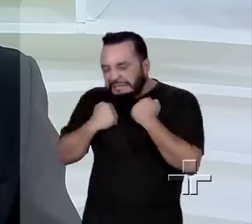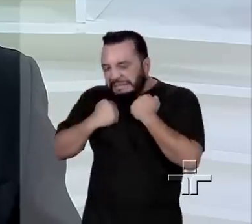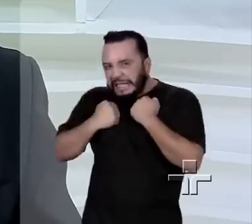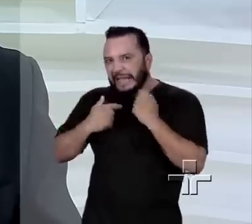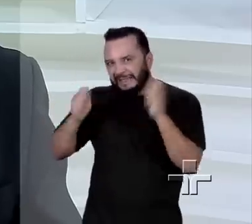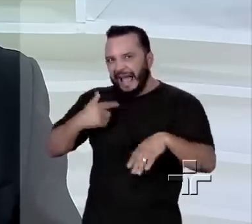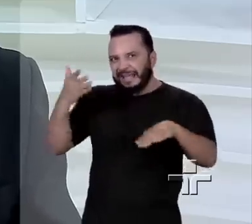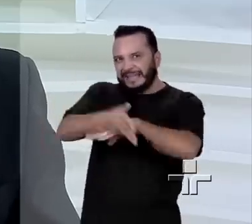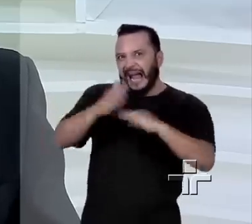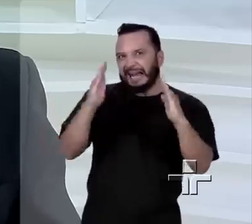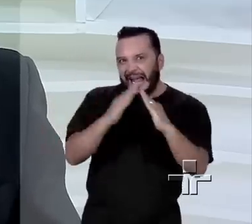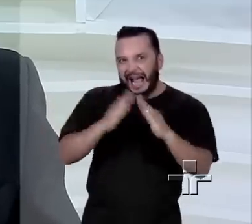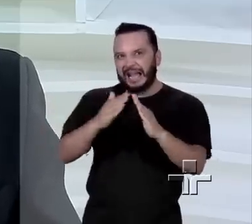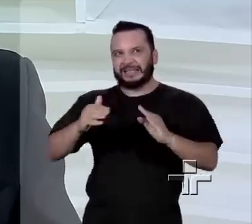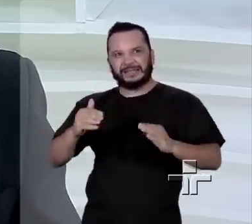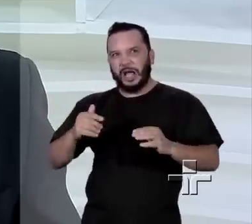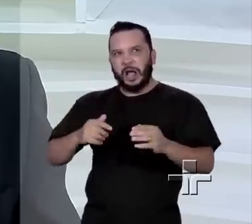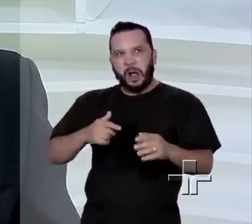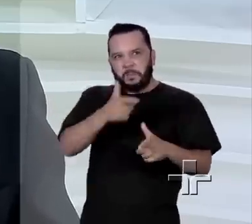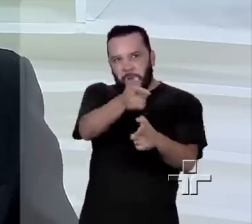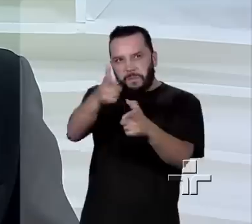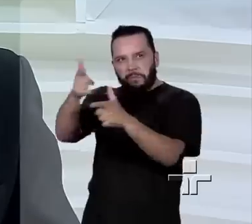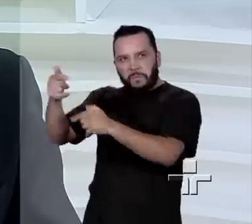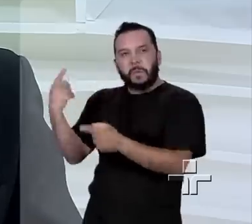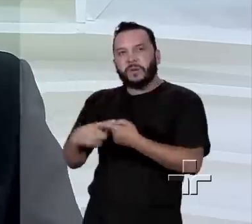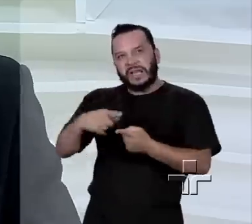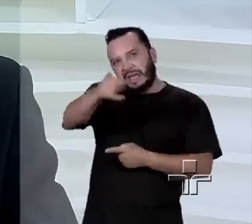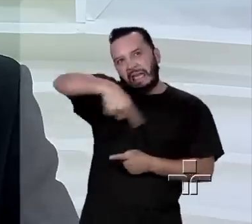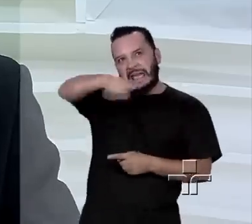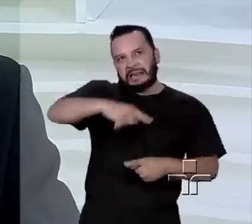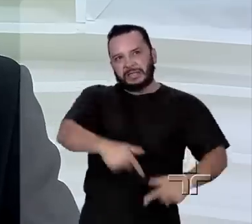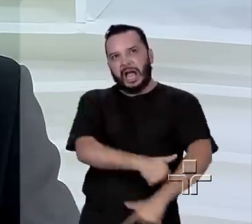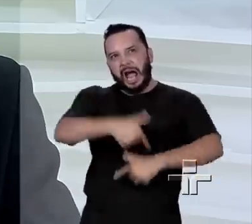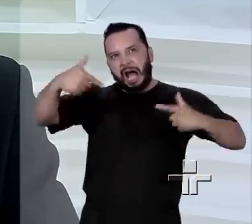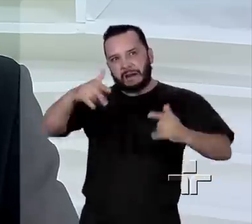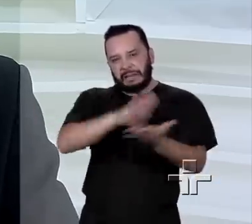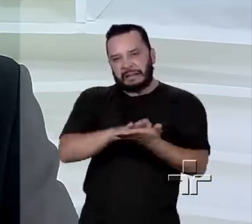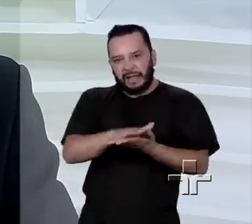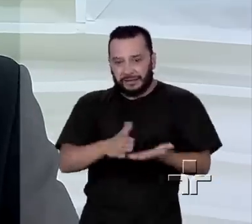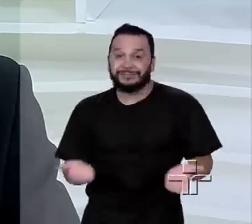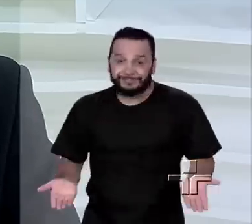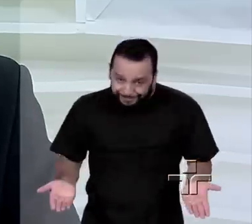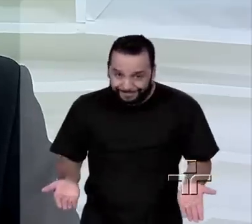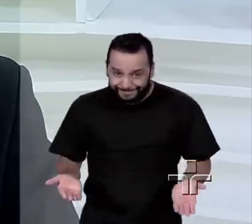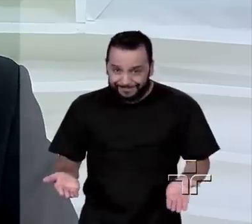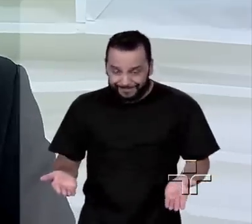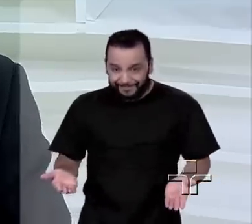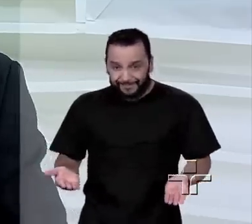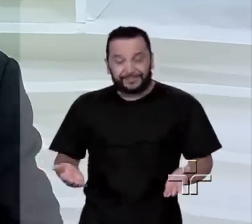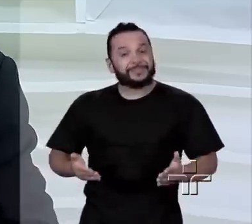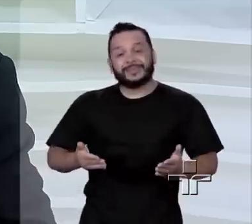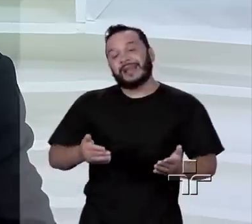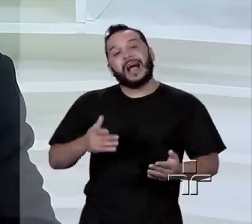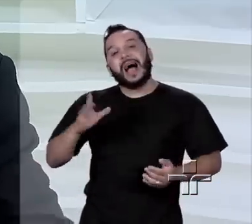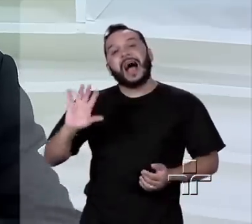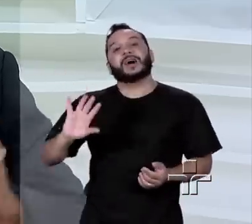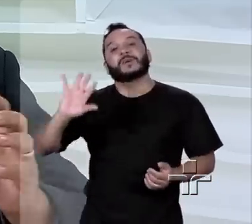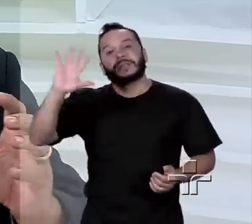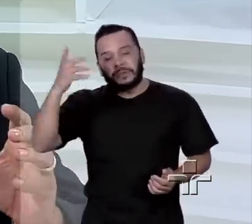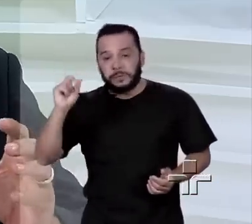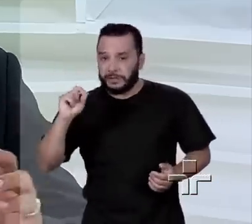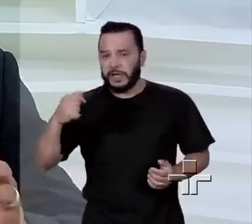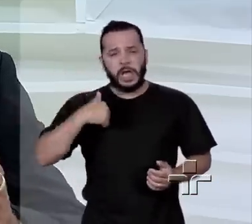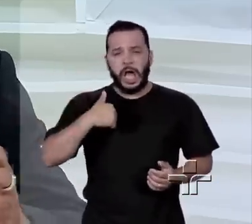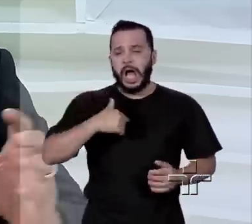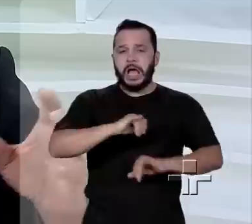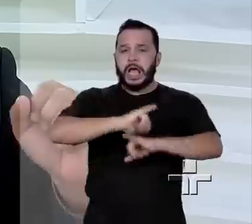ele pode barbarizar, ele pode abordar as pessoas. Então, na prática, foi demagógico aquilo, se faziam